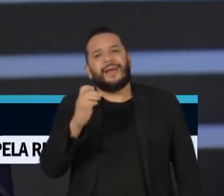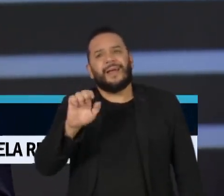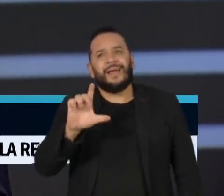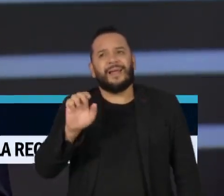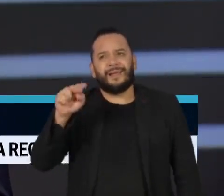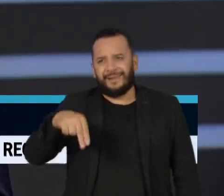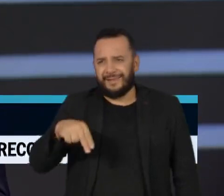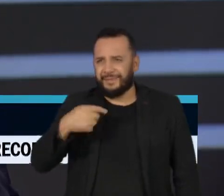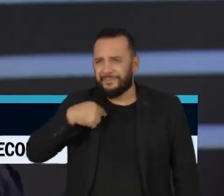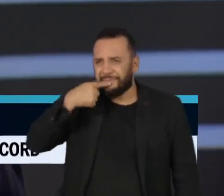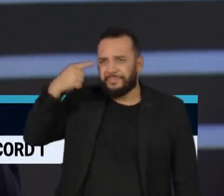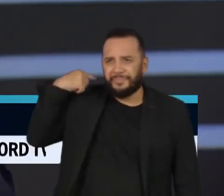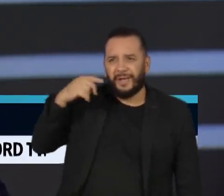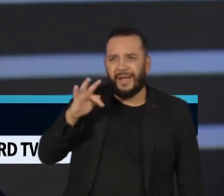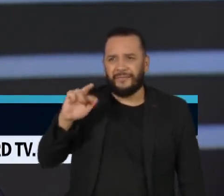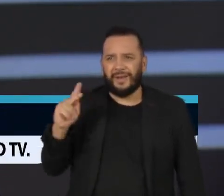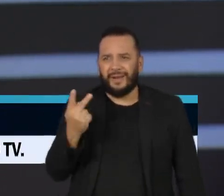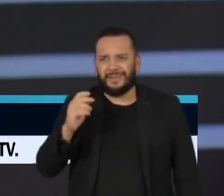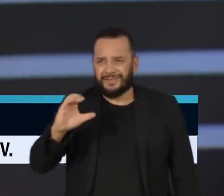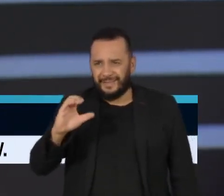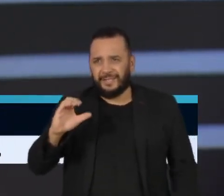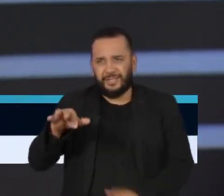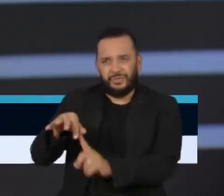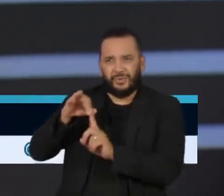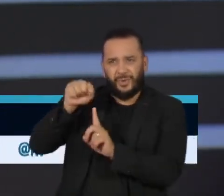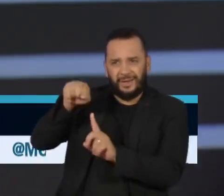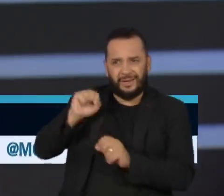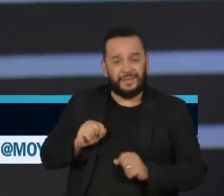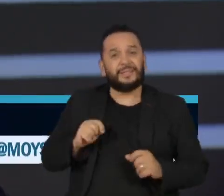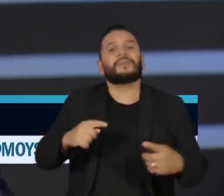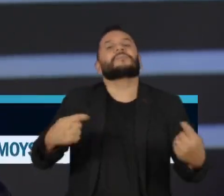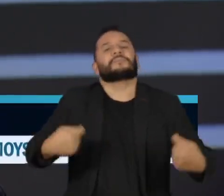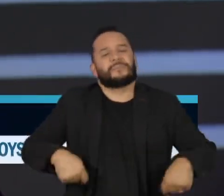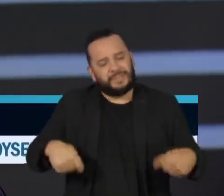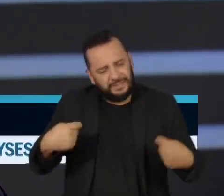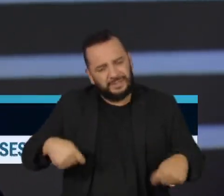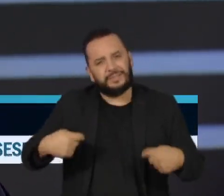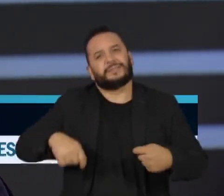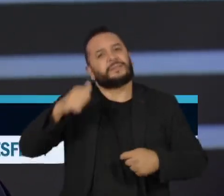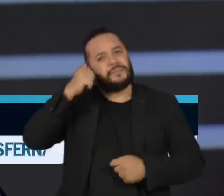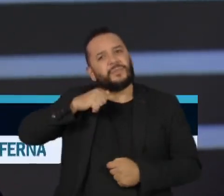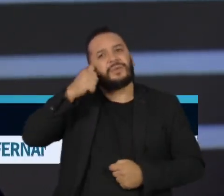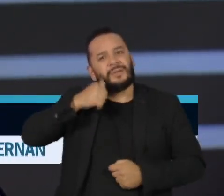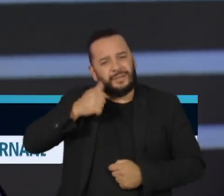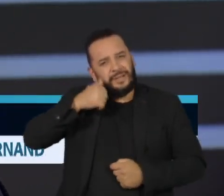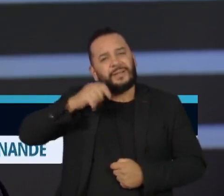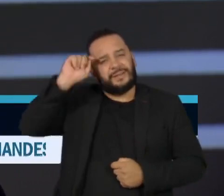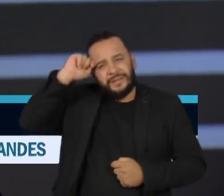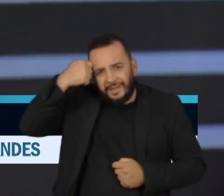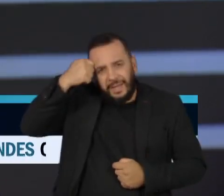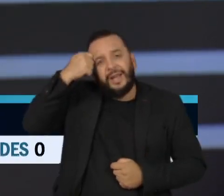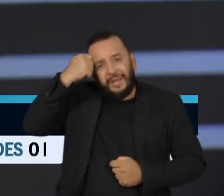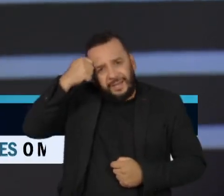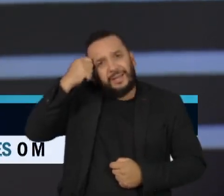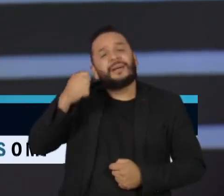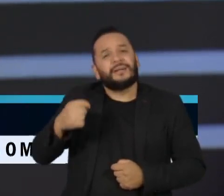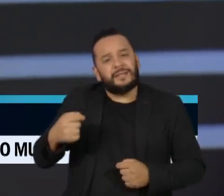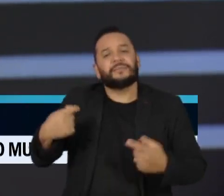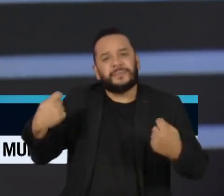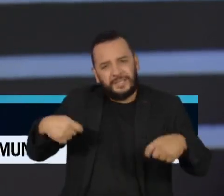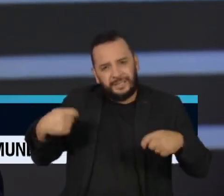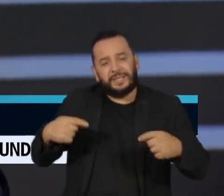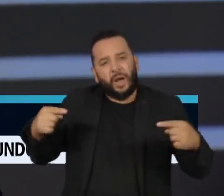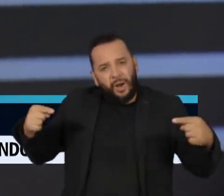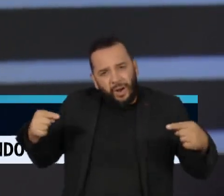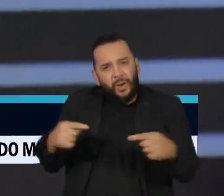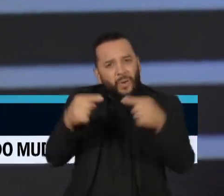mulher nesse momento e o de uma mulher negra é uma sinalização que o Brasil está em processo de reencontro com a sua história,